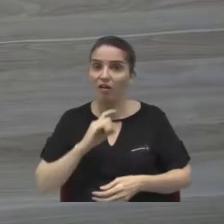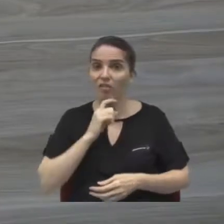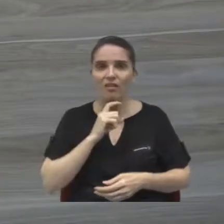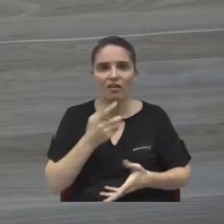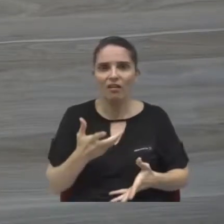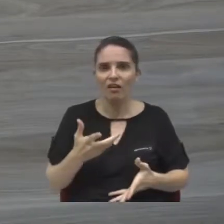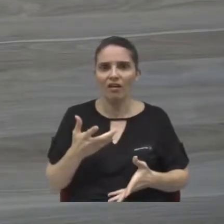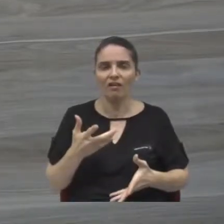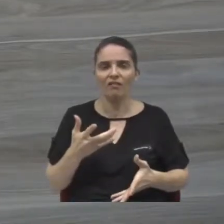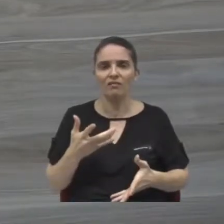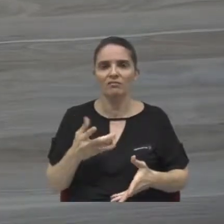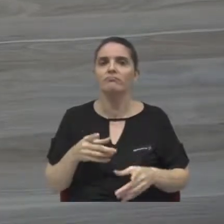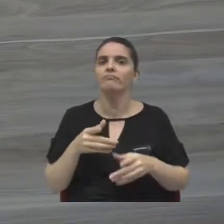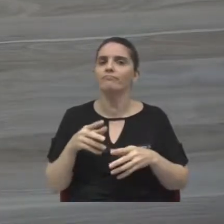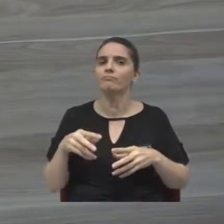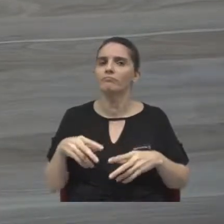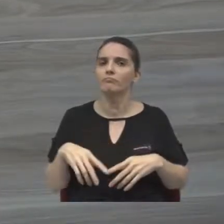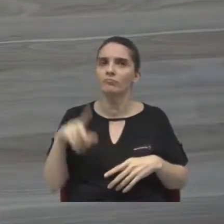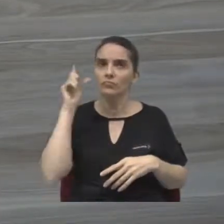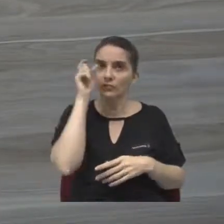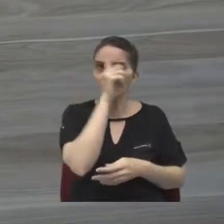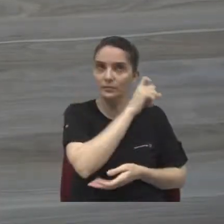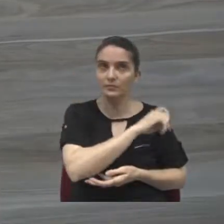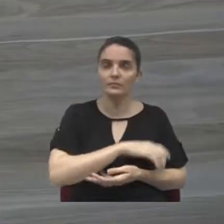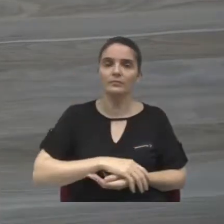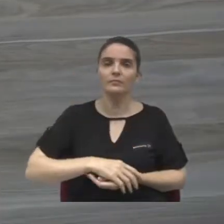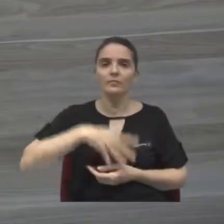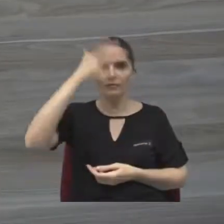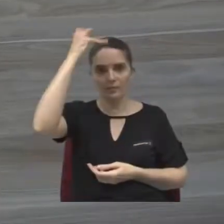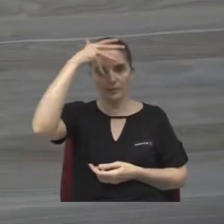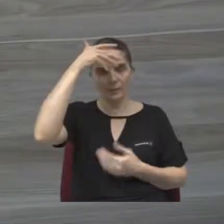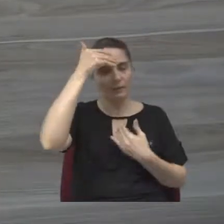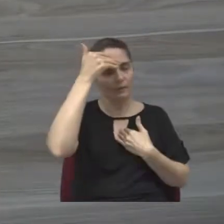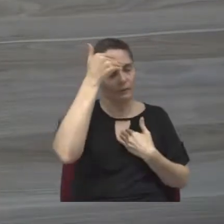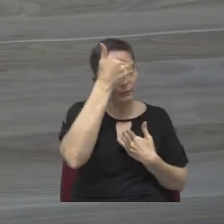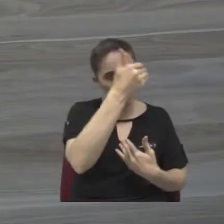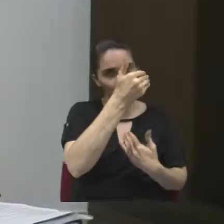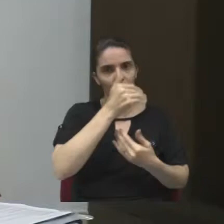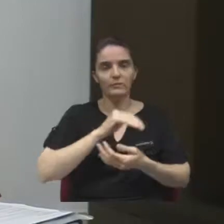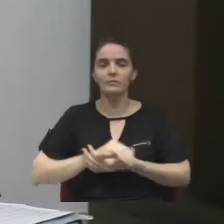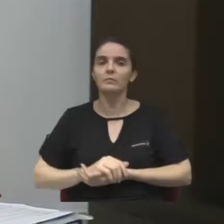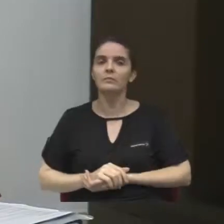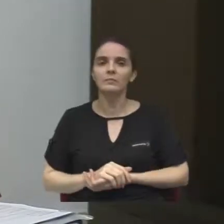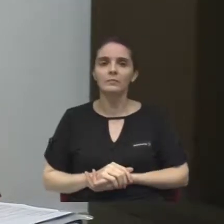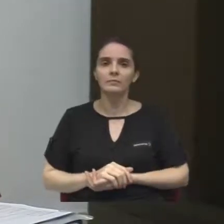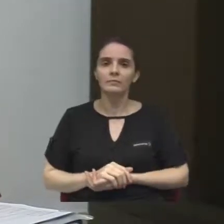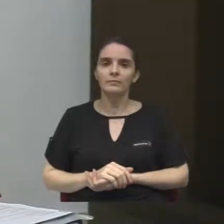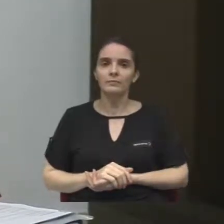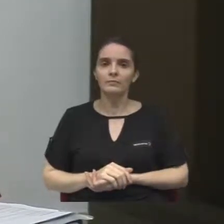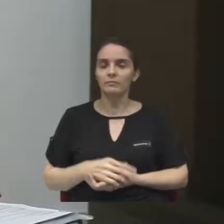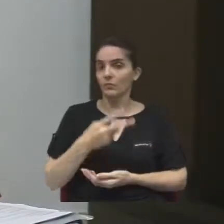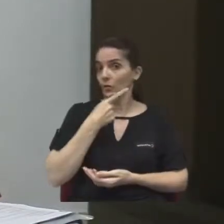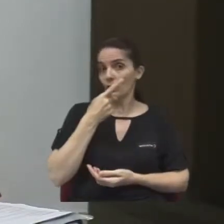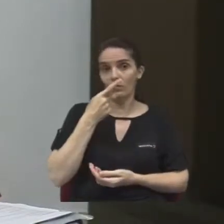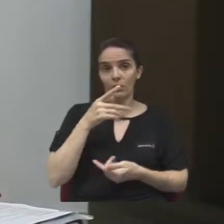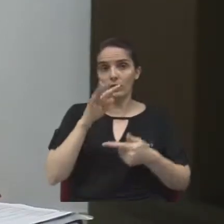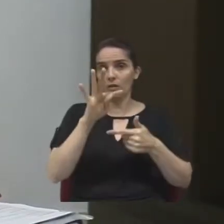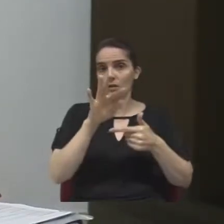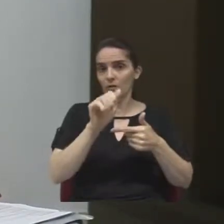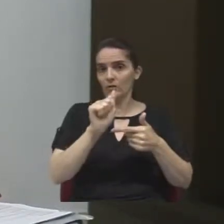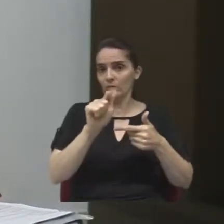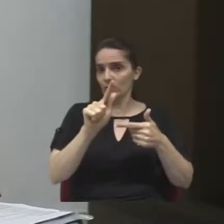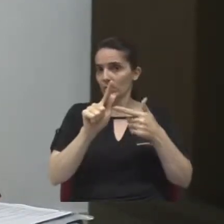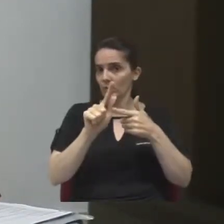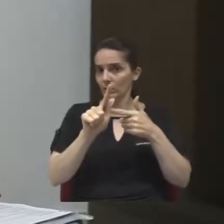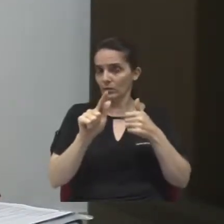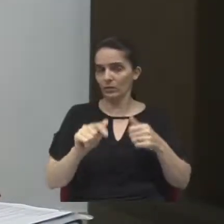Está muito complicado. Uma parte para a senhora. Muito obrigada, vereador. eu não coloco que o TAC é o